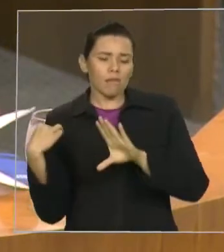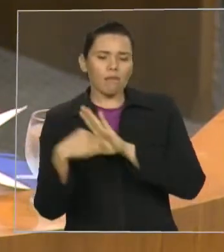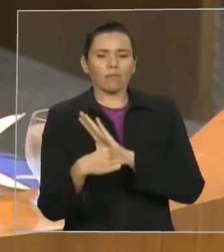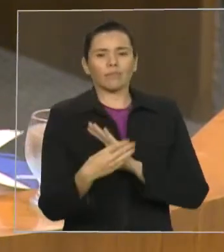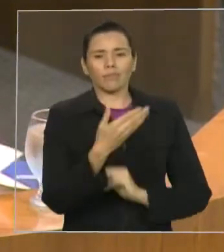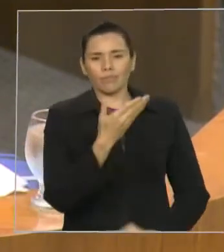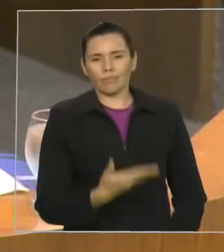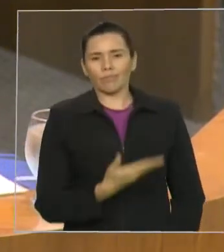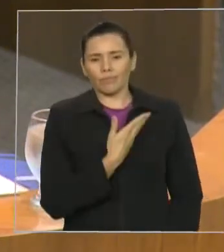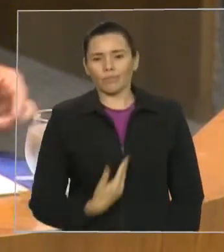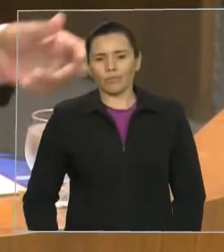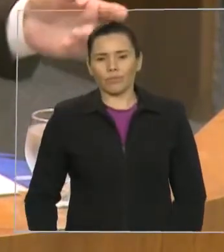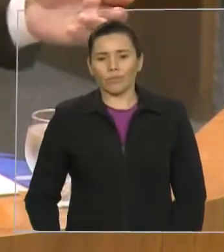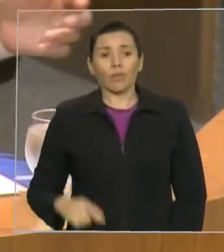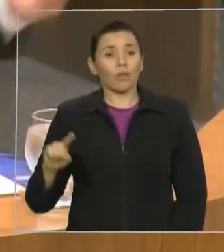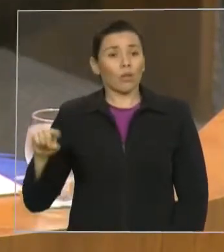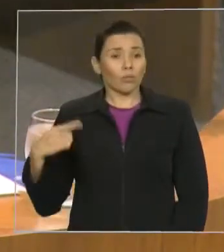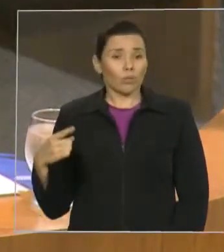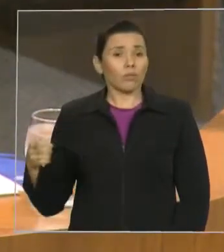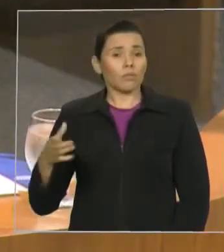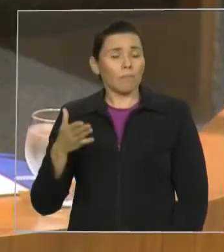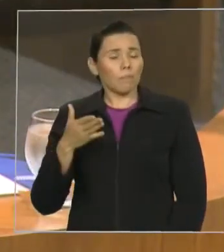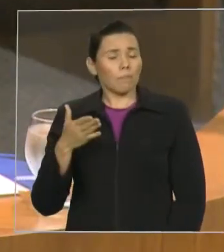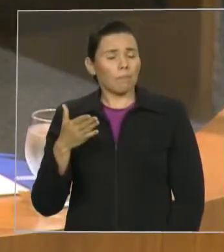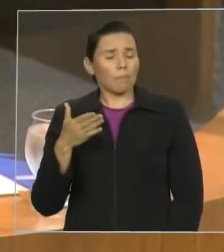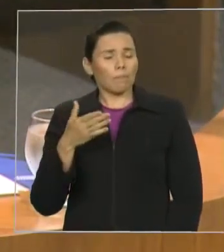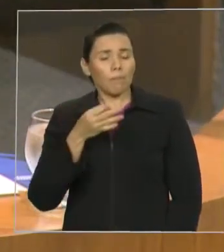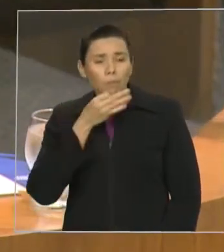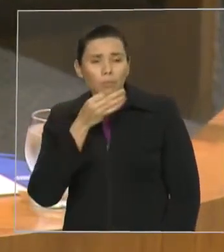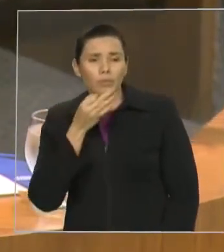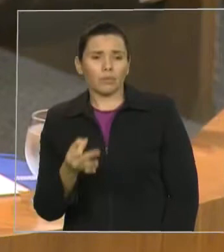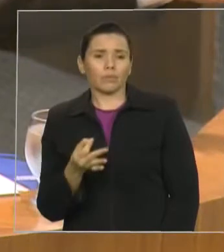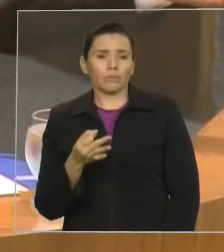resolutivos, somos propositivos, a não ser que tenhamos que mudar